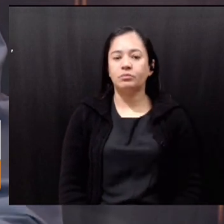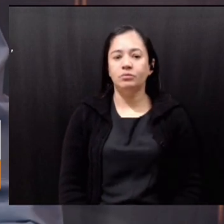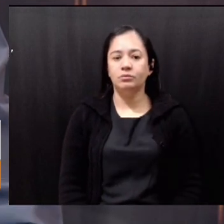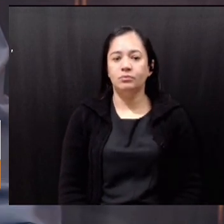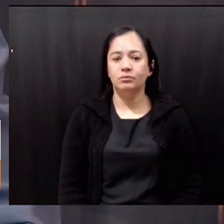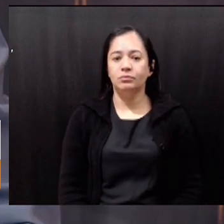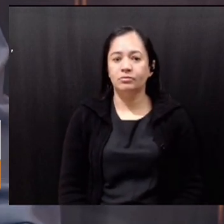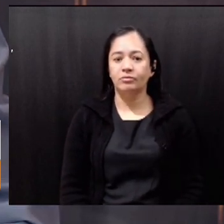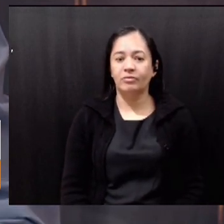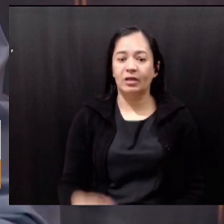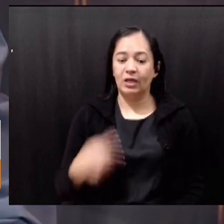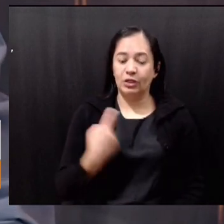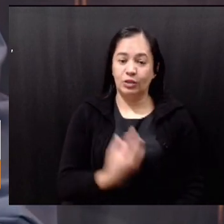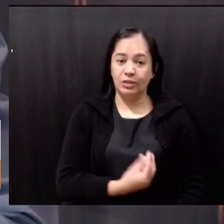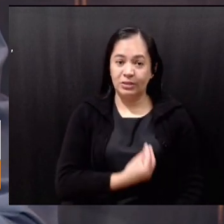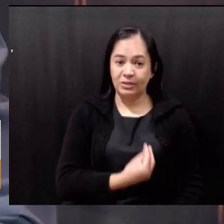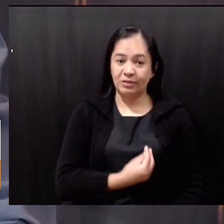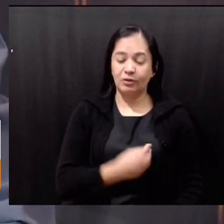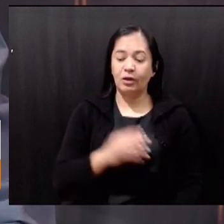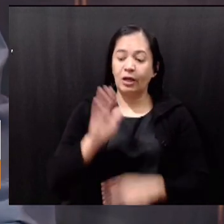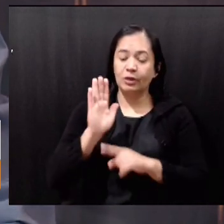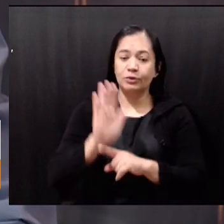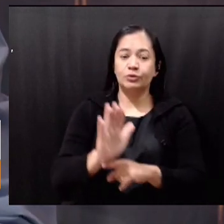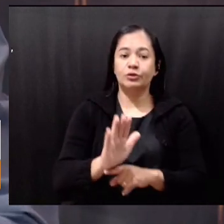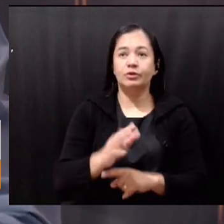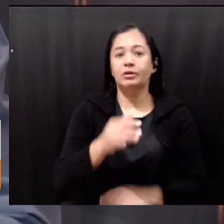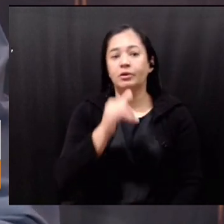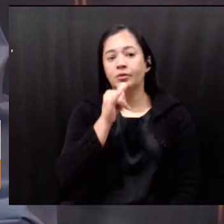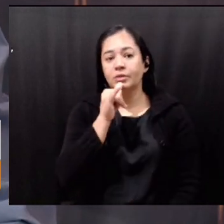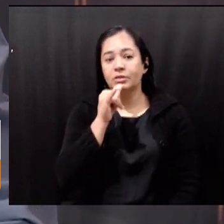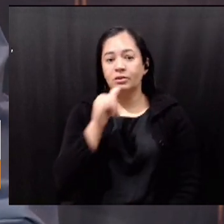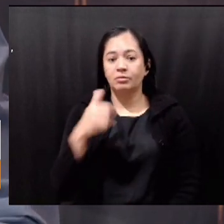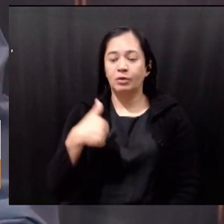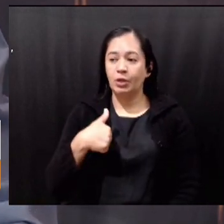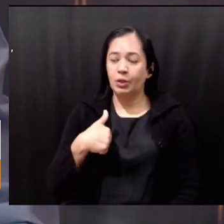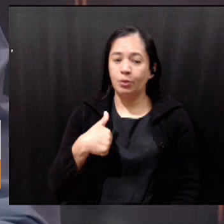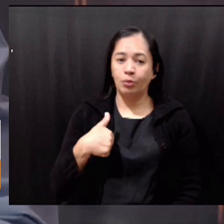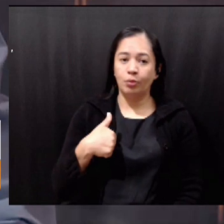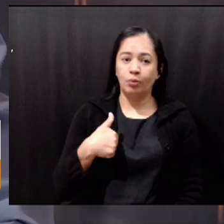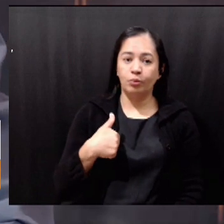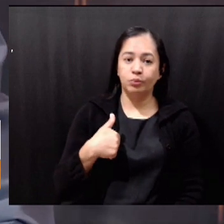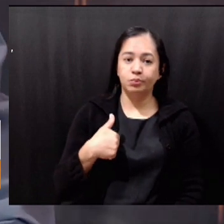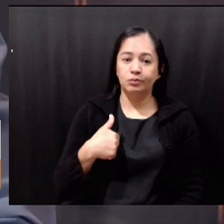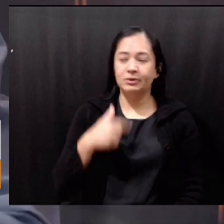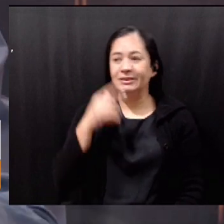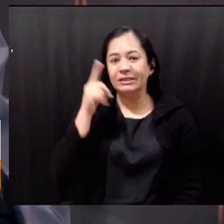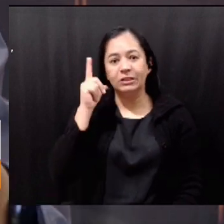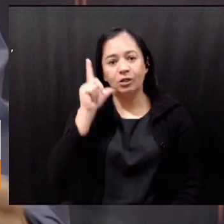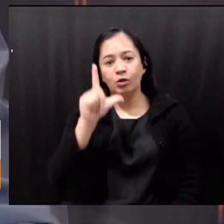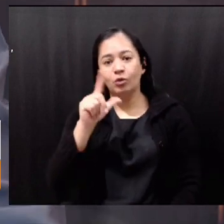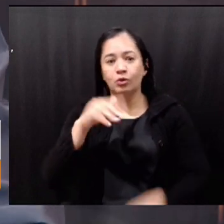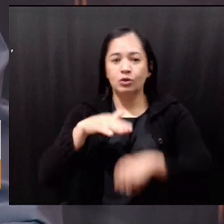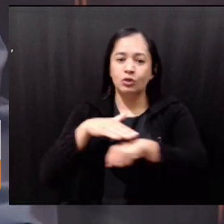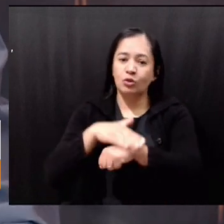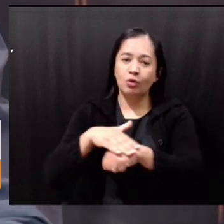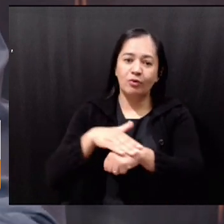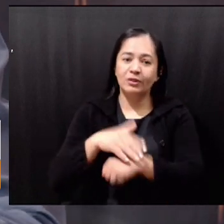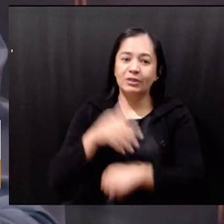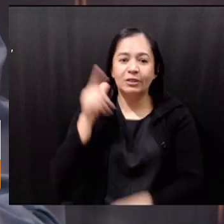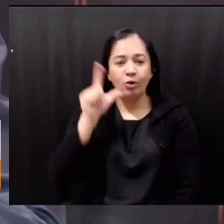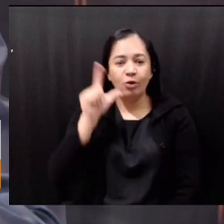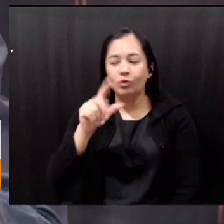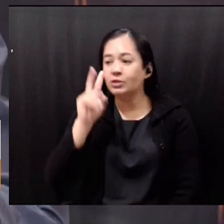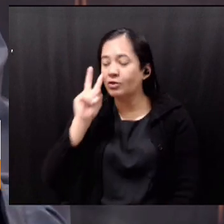vida vai auxiliar. Então, por exemplo, olha, eu não estou conseguindo conversar, não estou conseguindo ver nem que